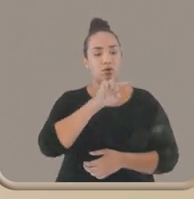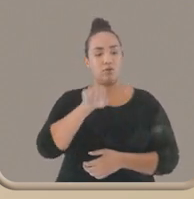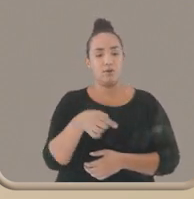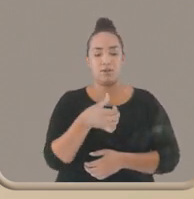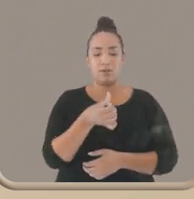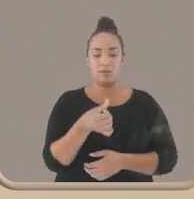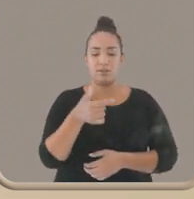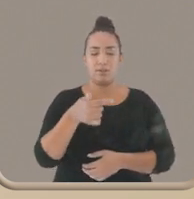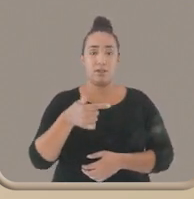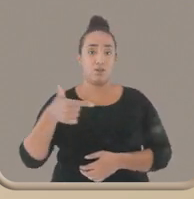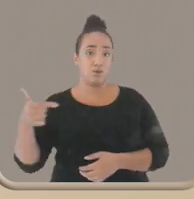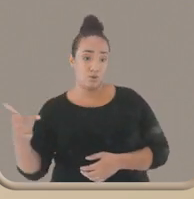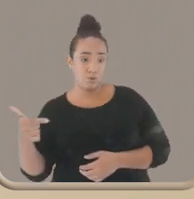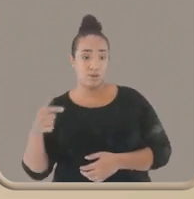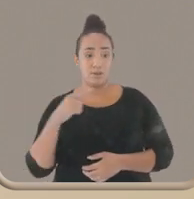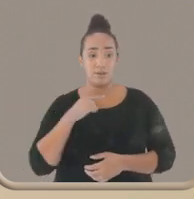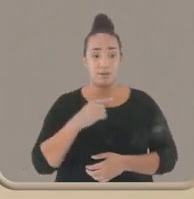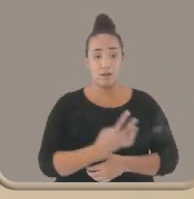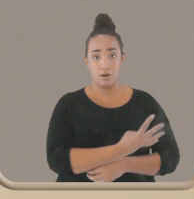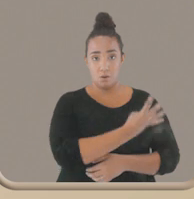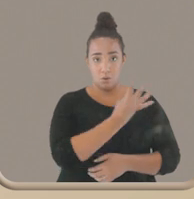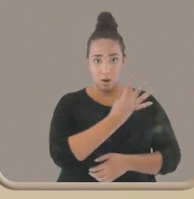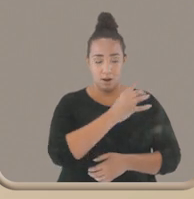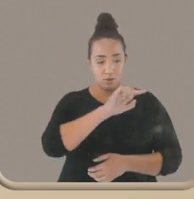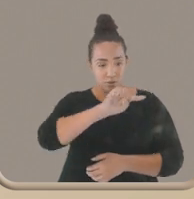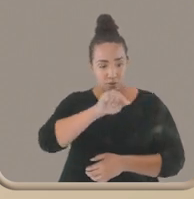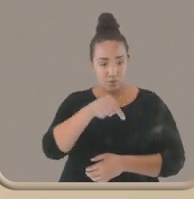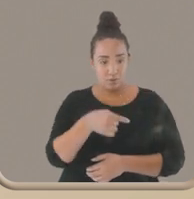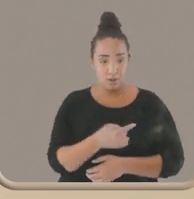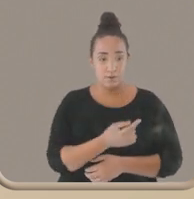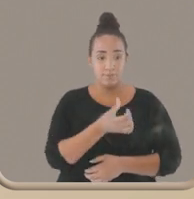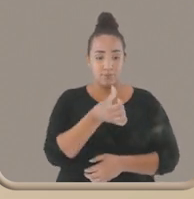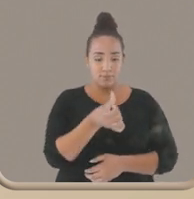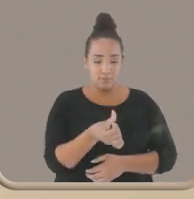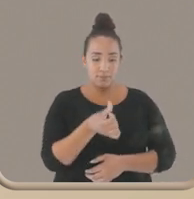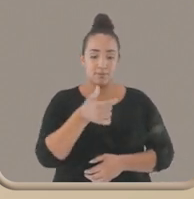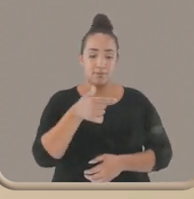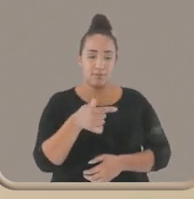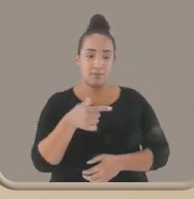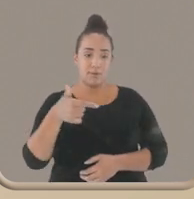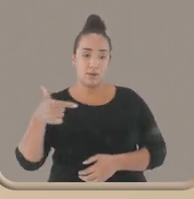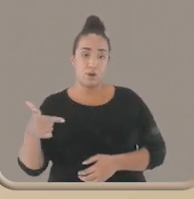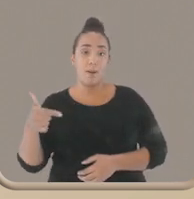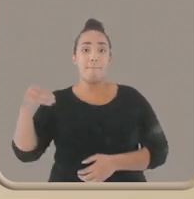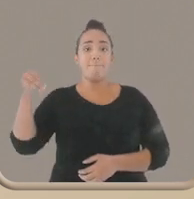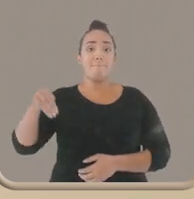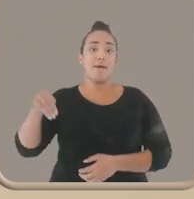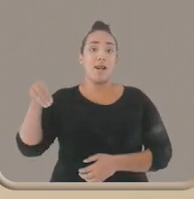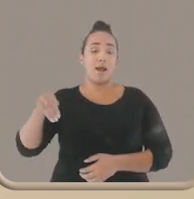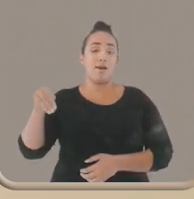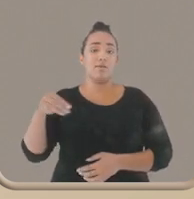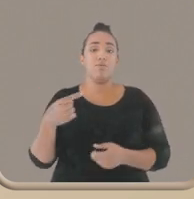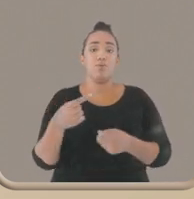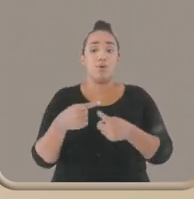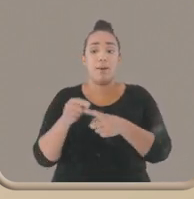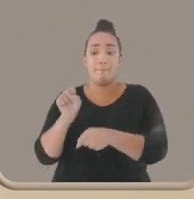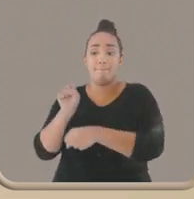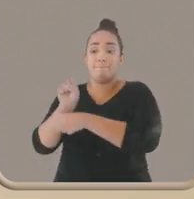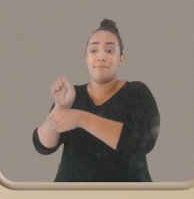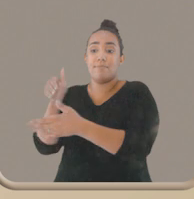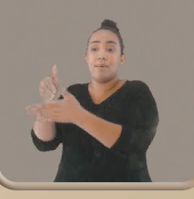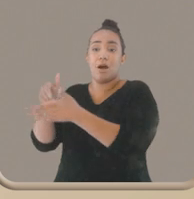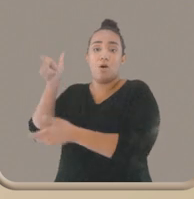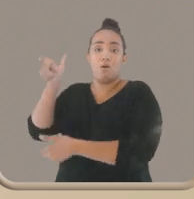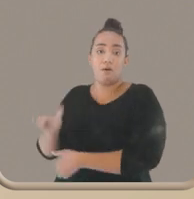4,672. Aqui temos 4 inteiros e 672 milésimos, pois parou